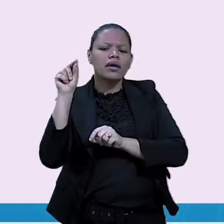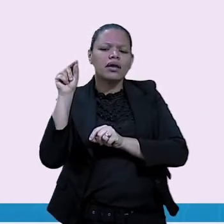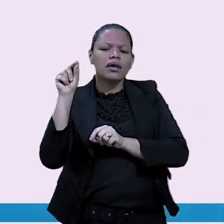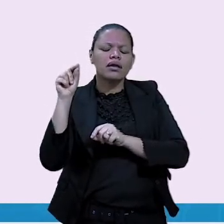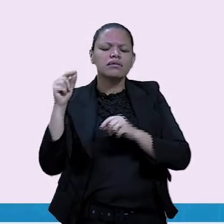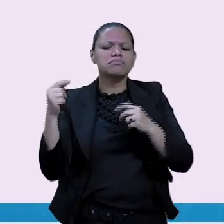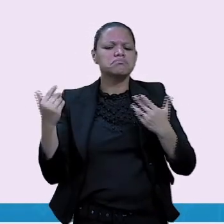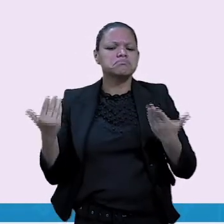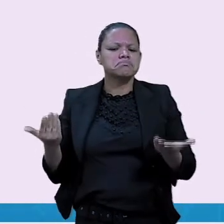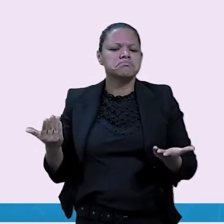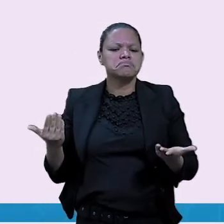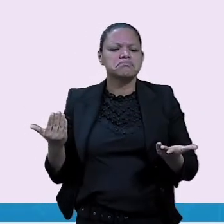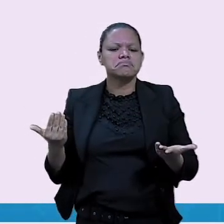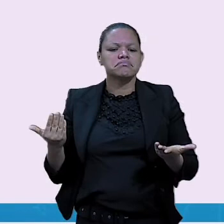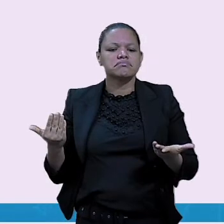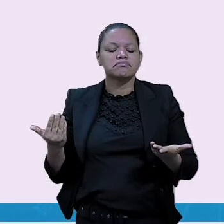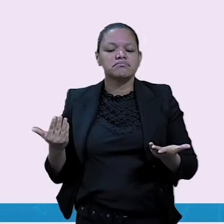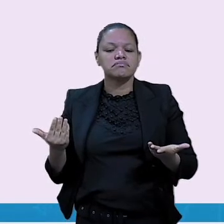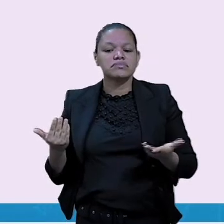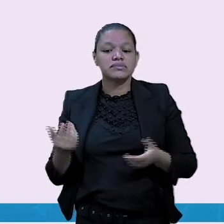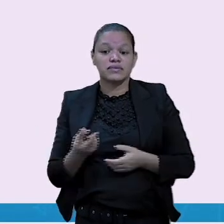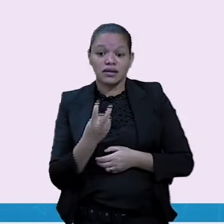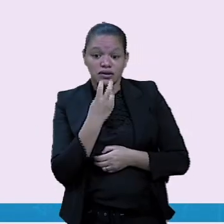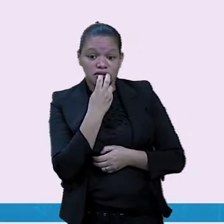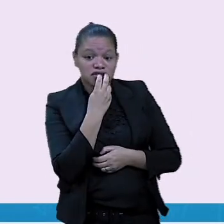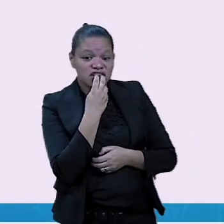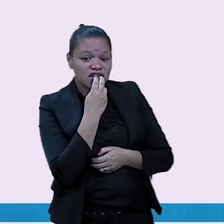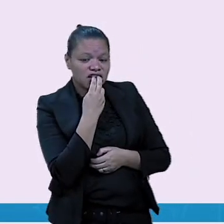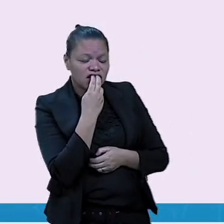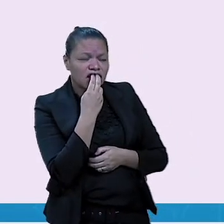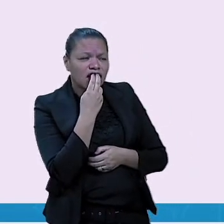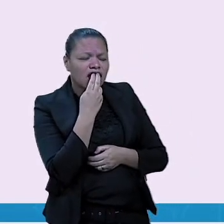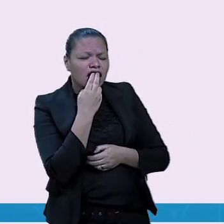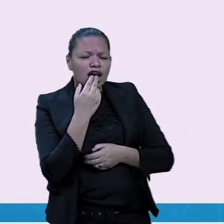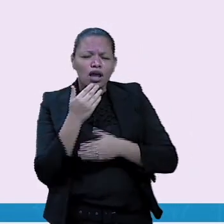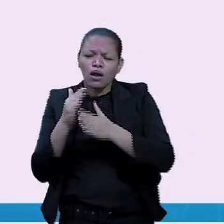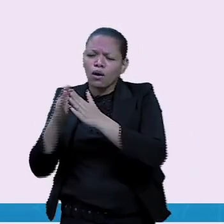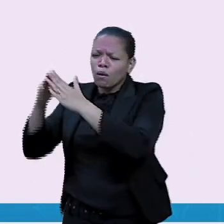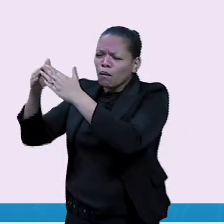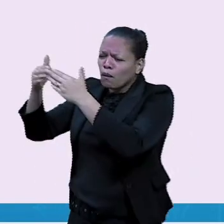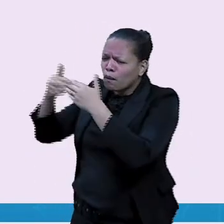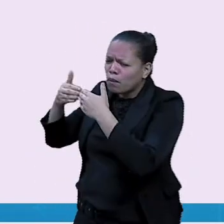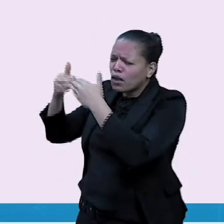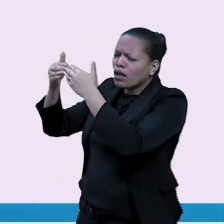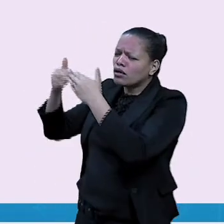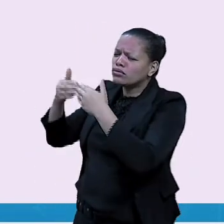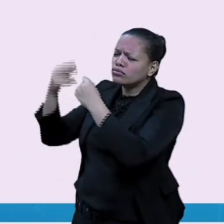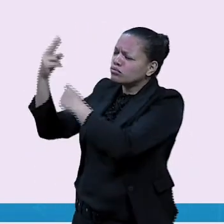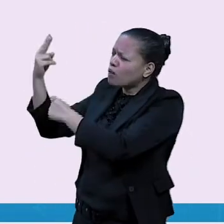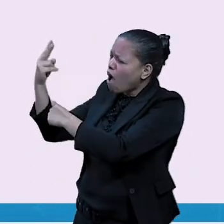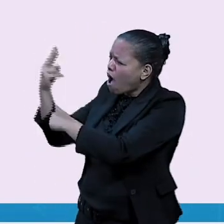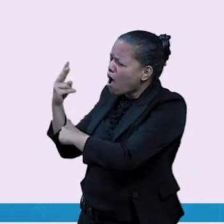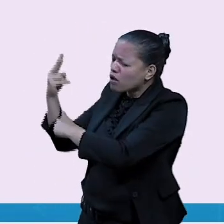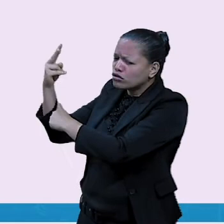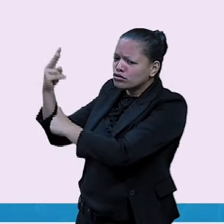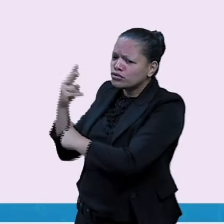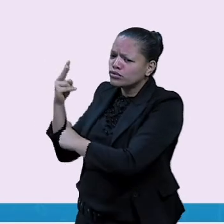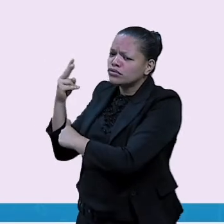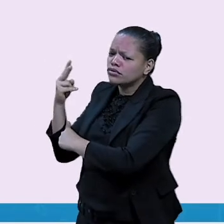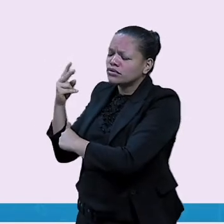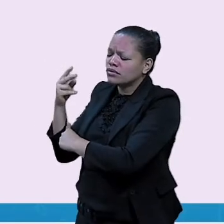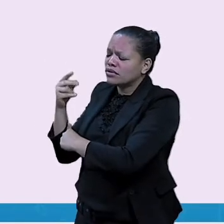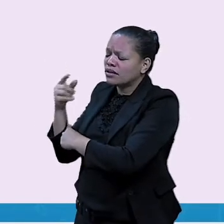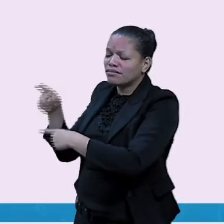quadrinho? Chico Bento pedindo socorro e também pedindo a boia para o Zé